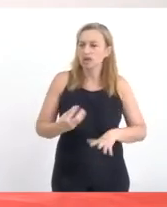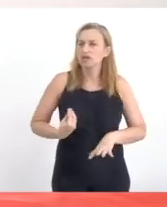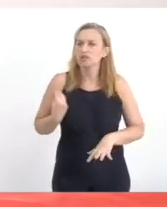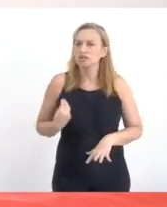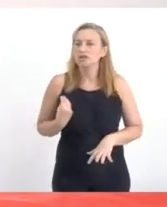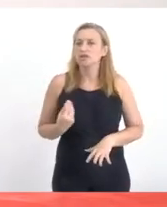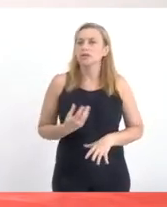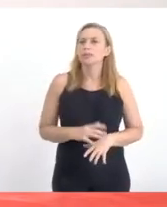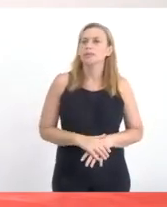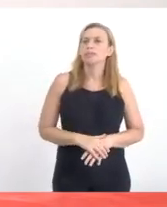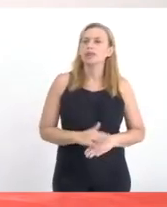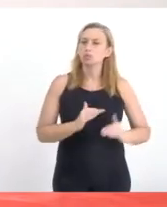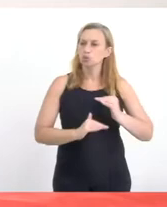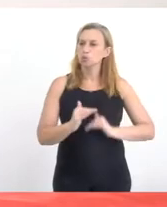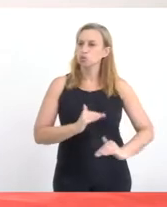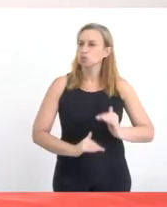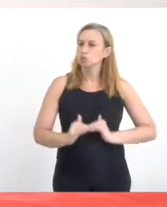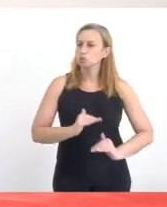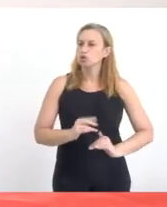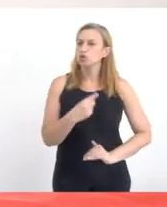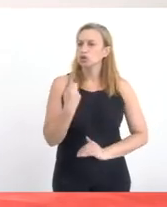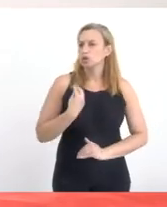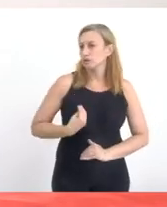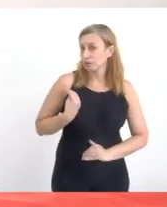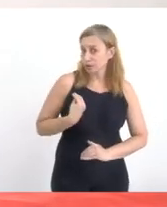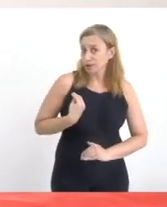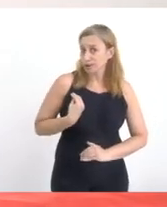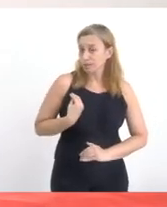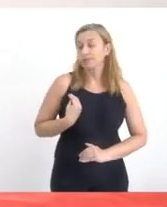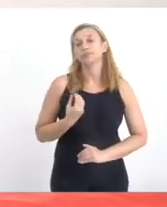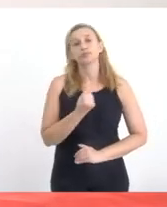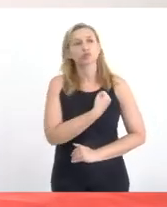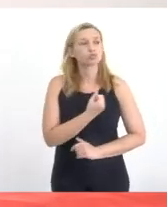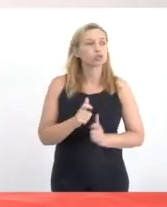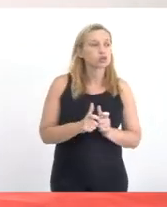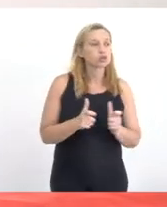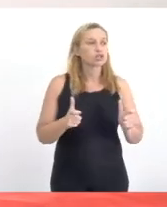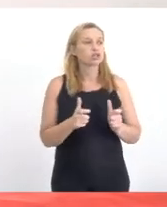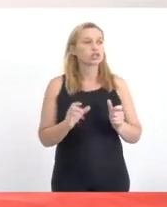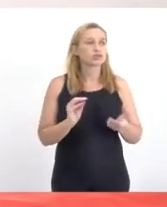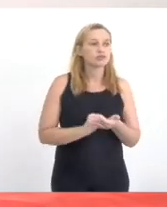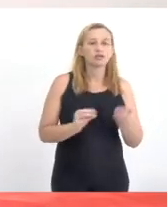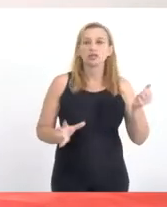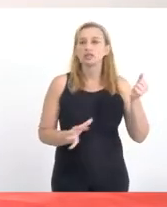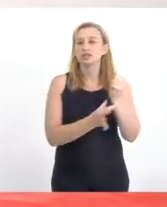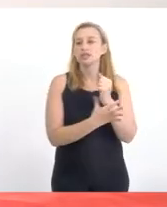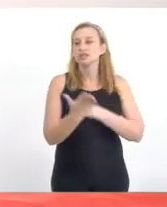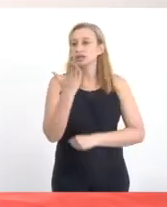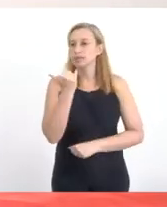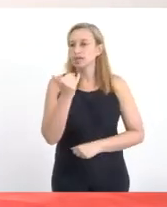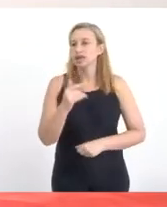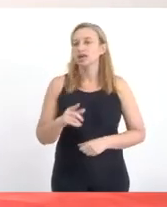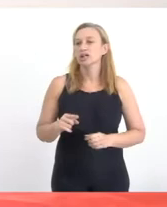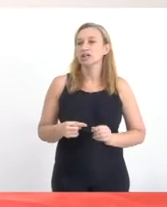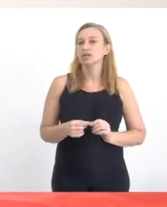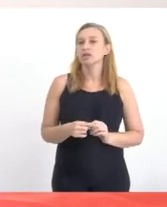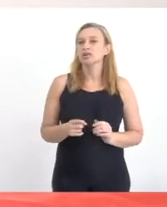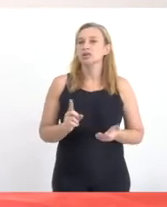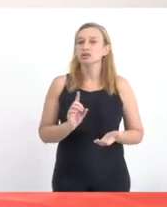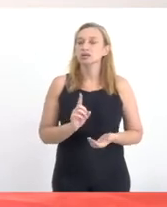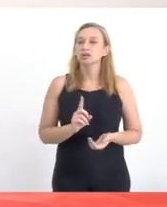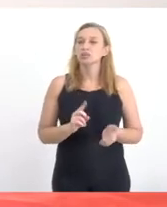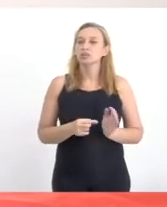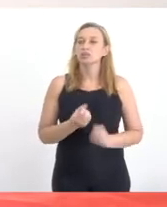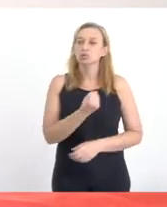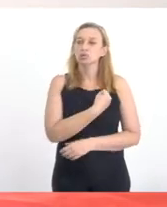ver se o contexto de retrocesso em que nós estamos em que a gente tem o alto número de insegurança alimentar e eu trouxe aqui na verdade